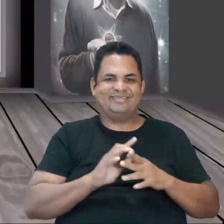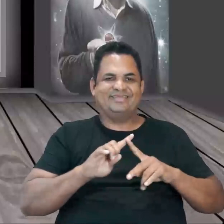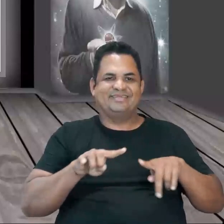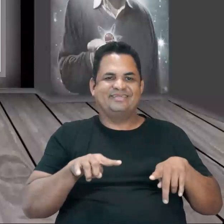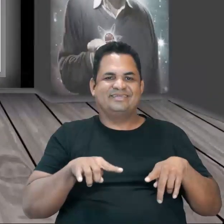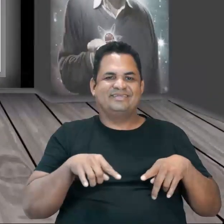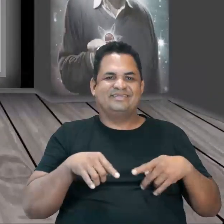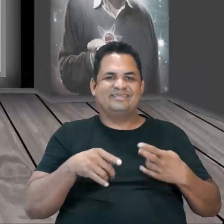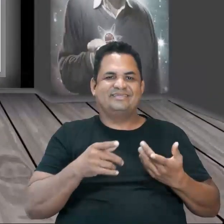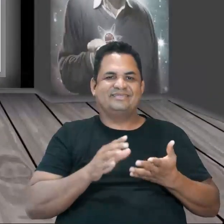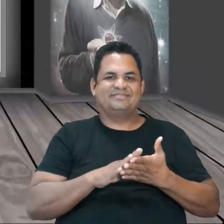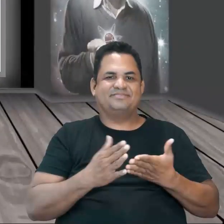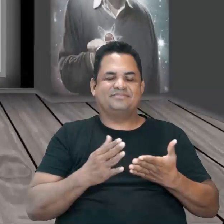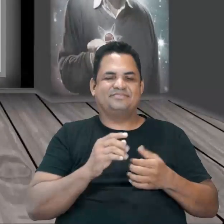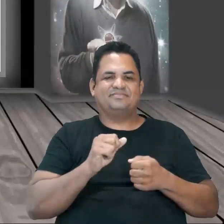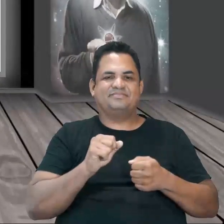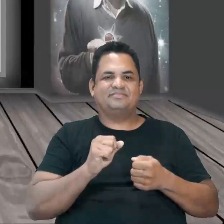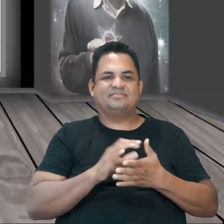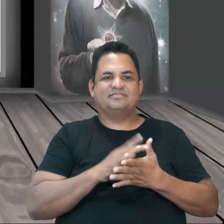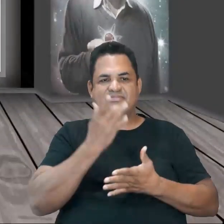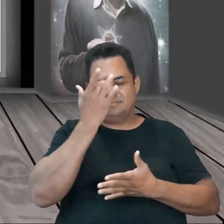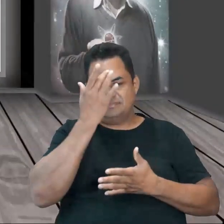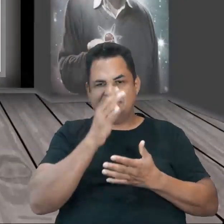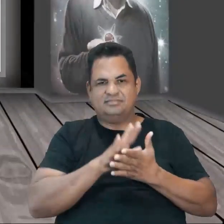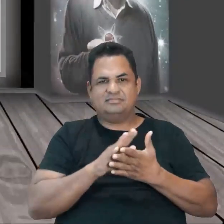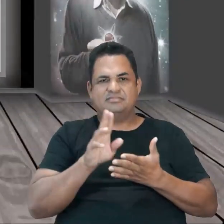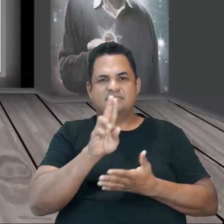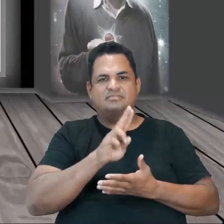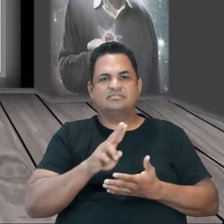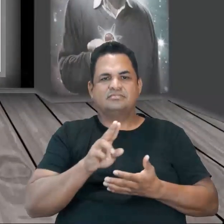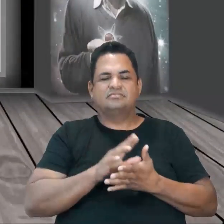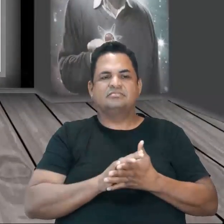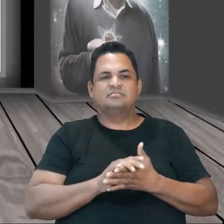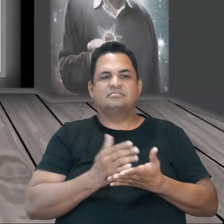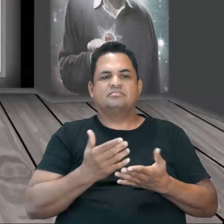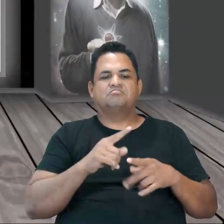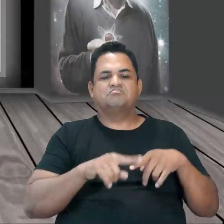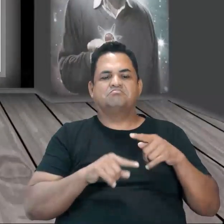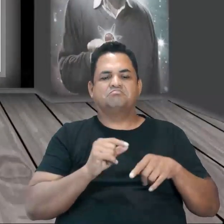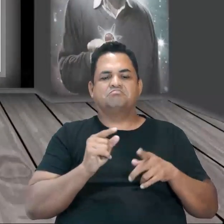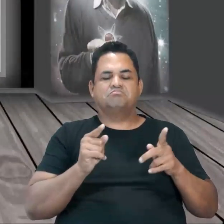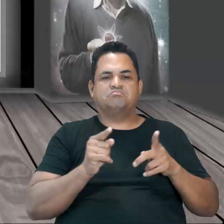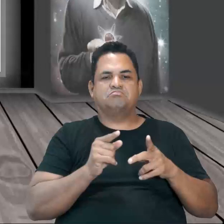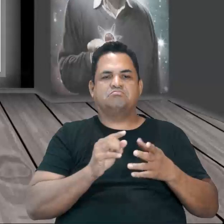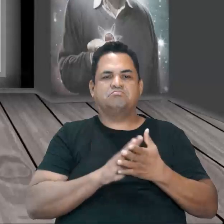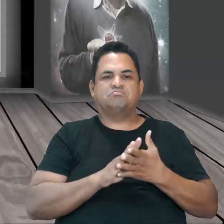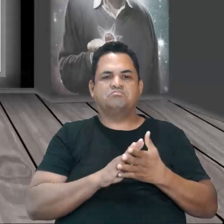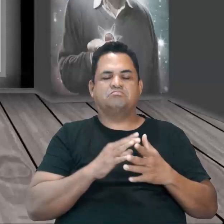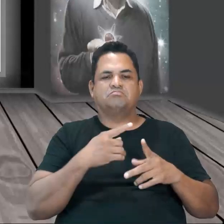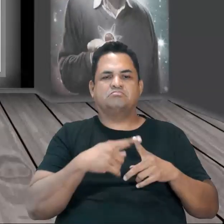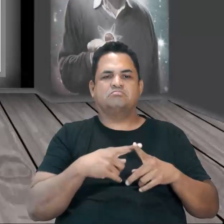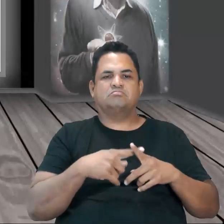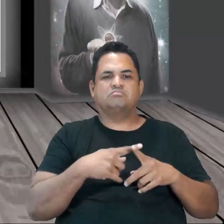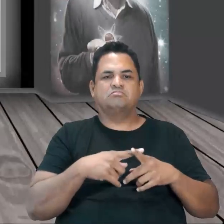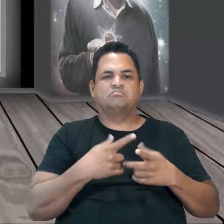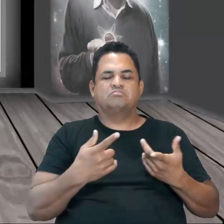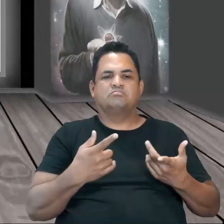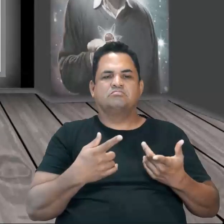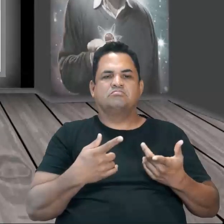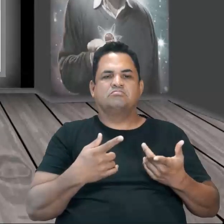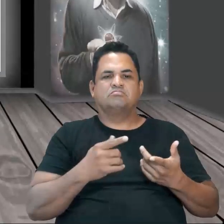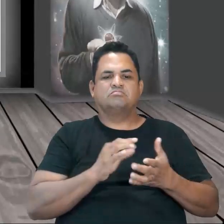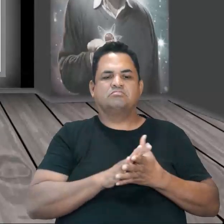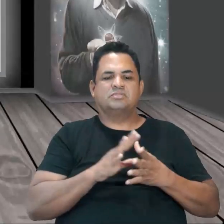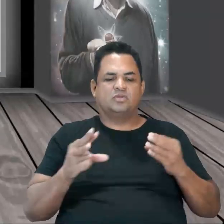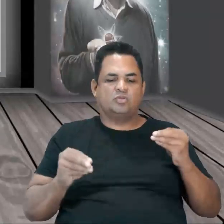por incrível que pareça, para facilitar nós usamos objetos do mesmo tamanho e da mesma forma, porque as pontas acumulam ela